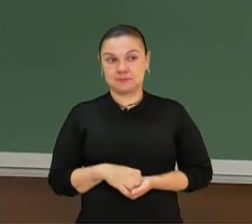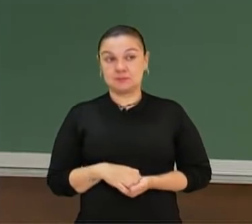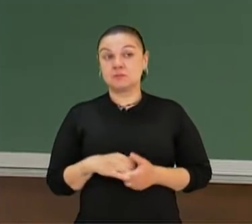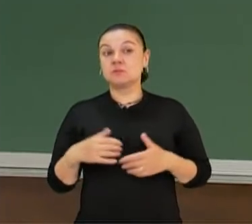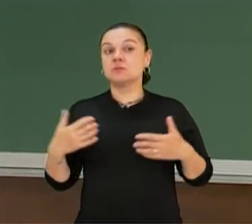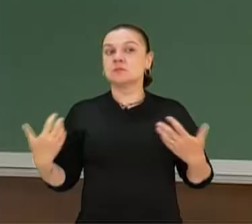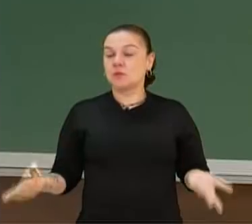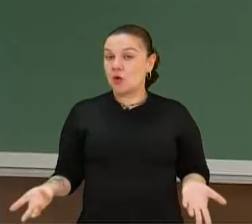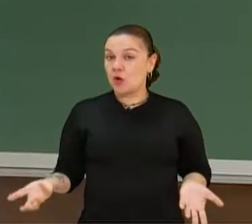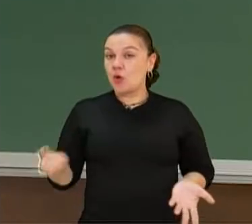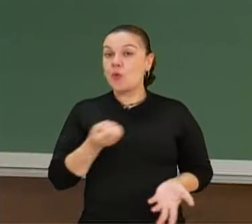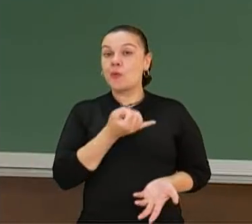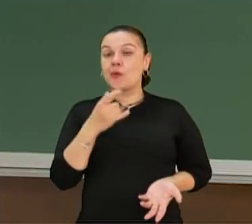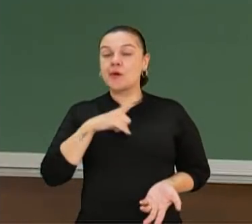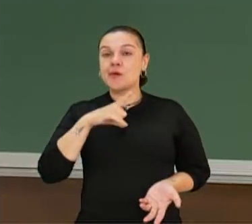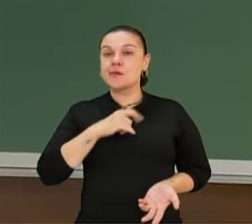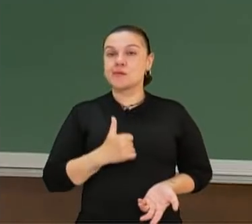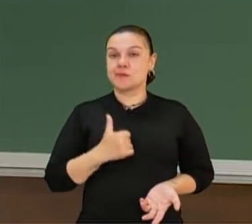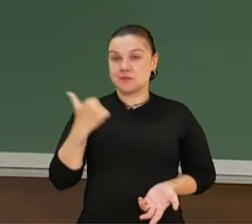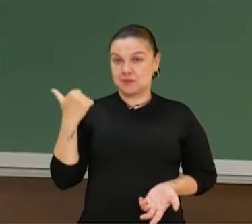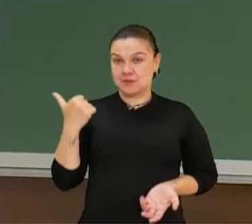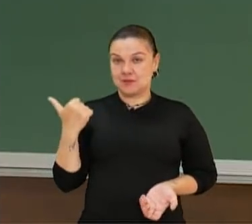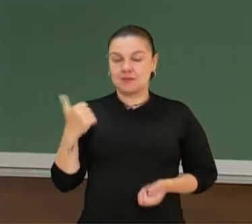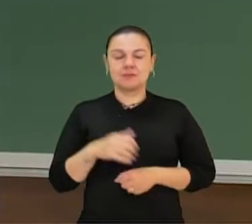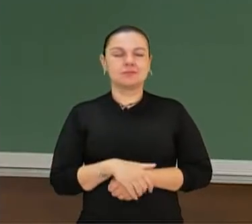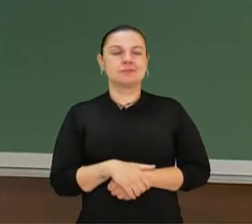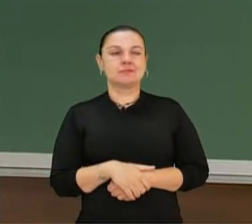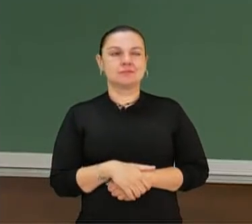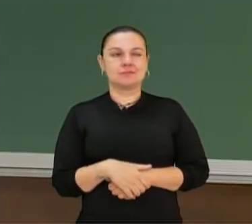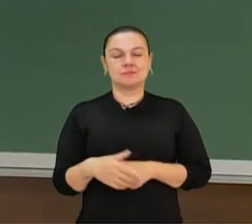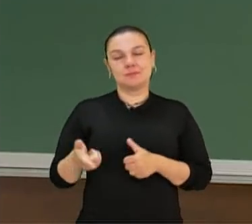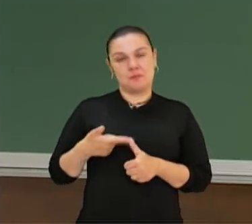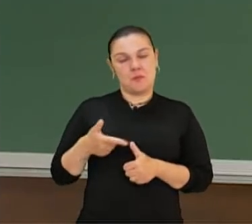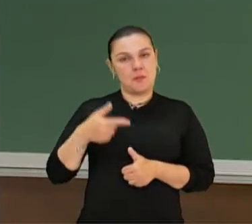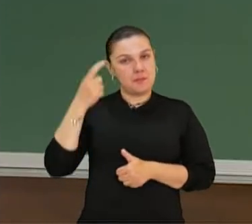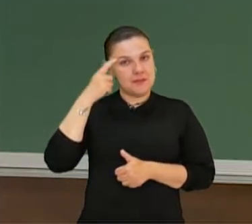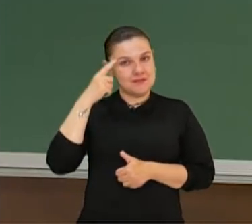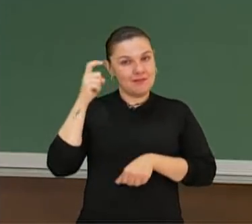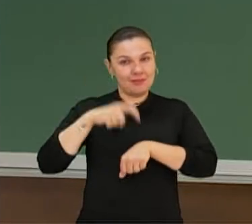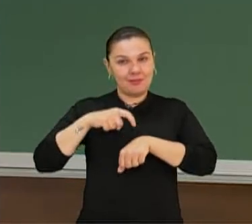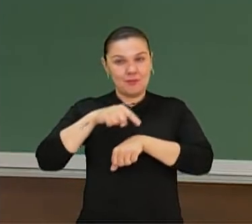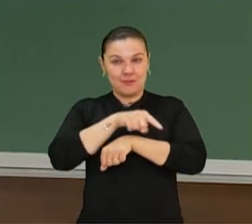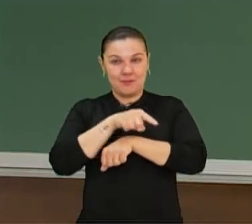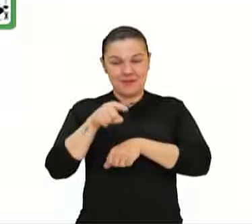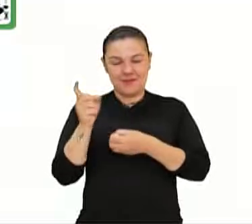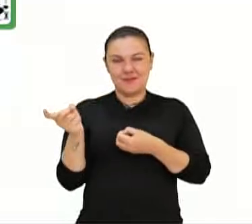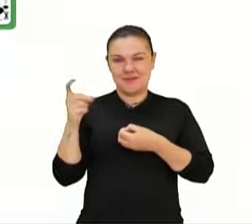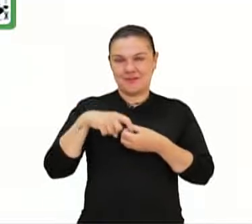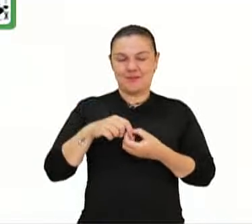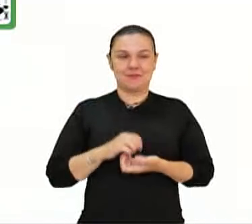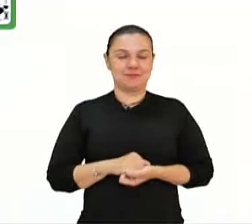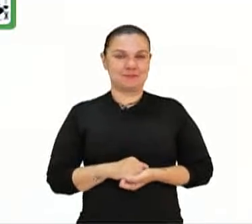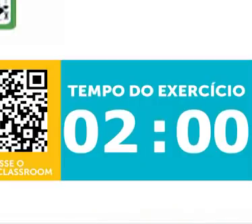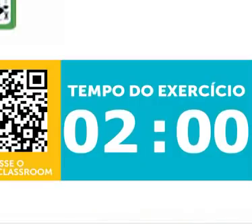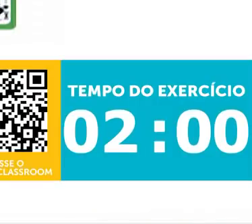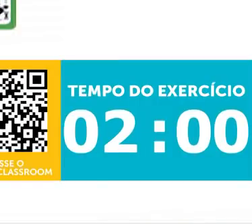copas. Quantos as de copas tem no baralho? É a primeira coisa que tem que pensar. Eu vou dar um tempo para vocês e eu já volto.